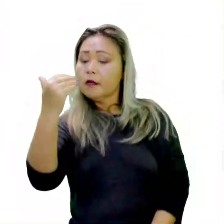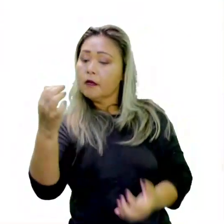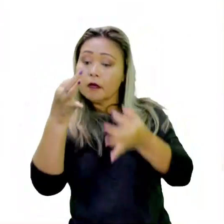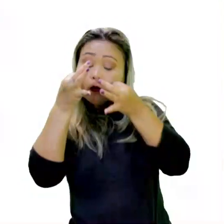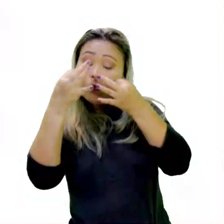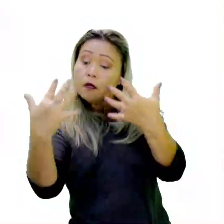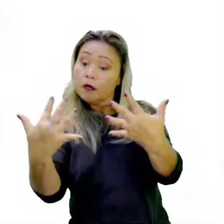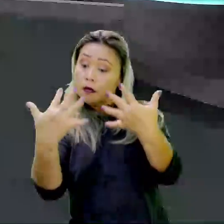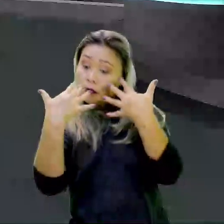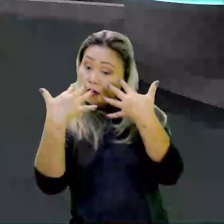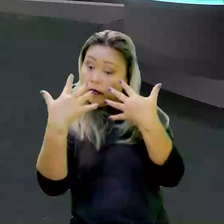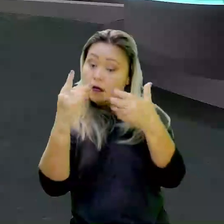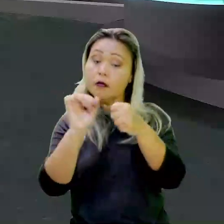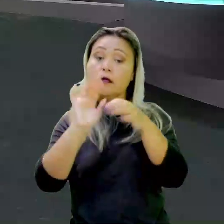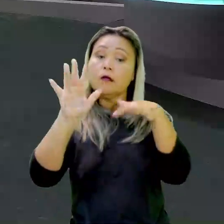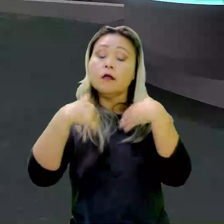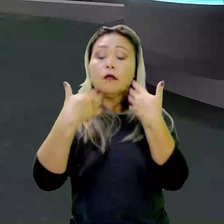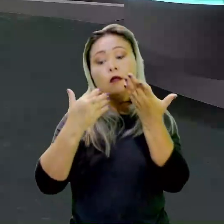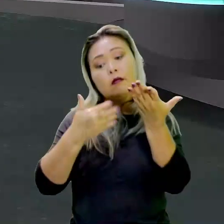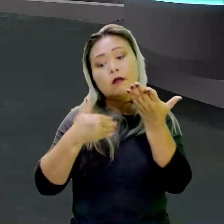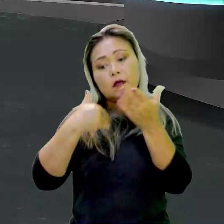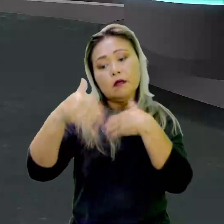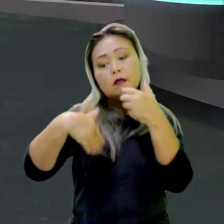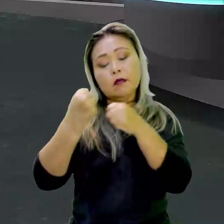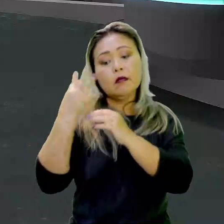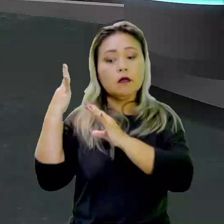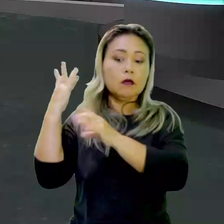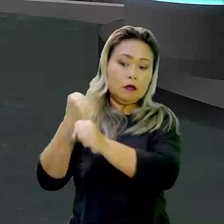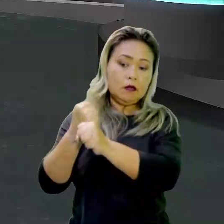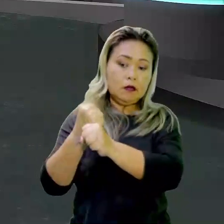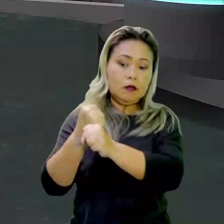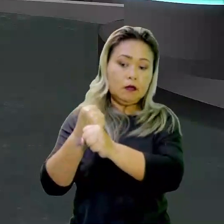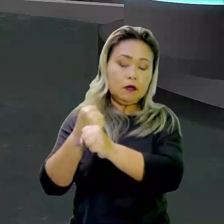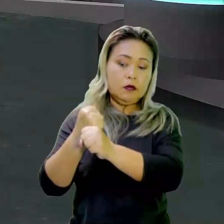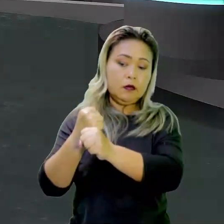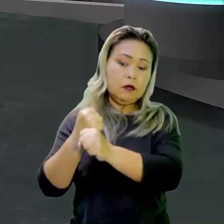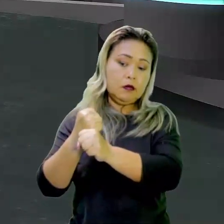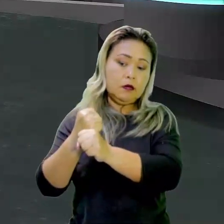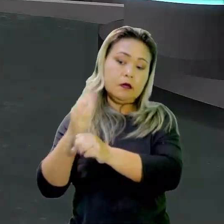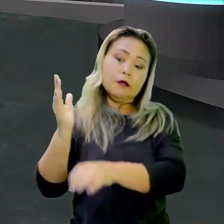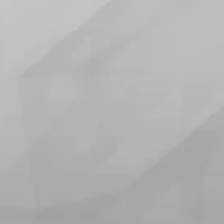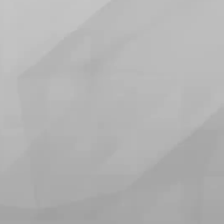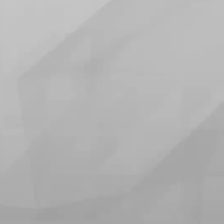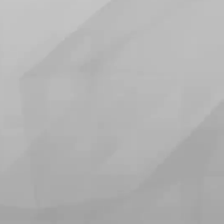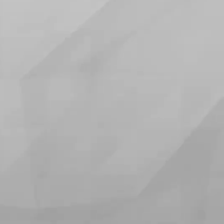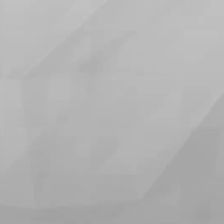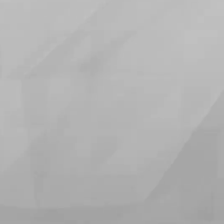atenção de vocês. E seguimos depois com a revisão. Obrigada.